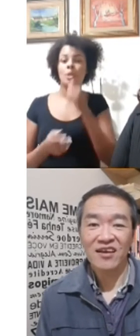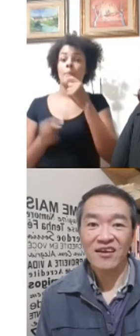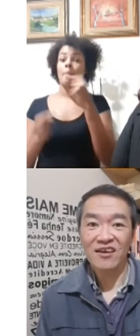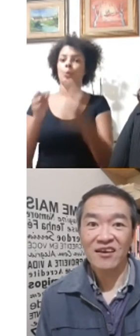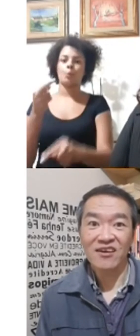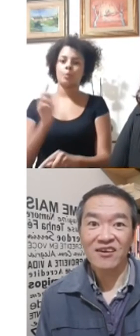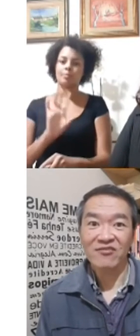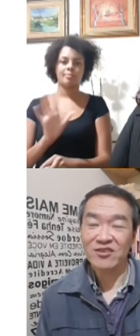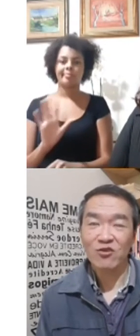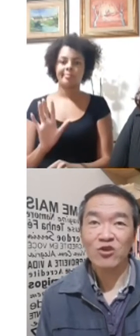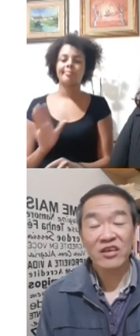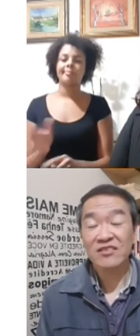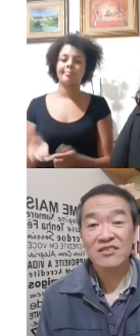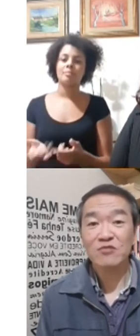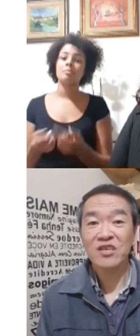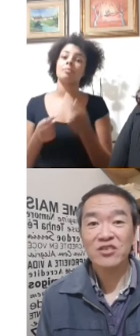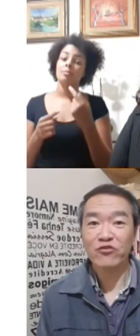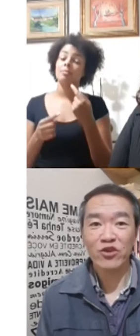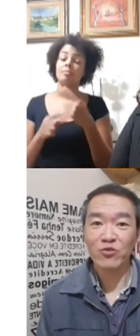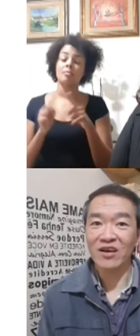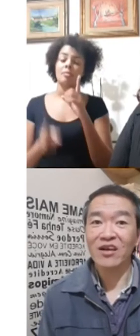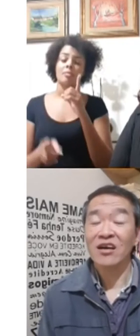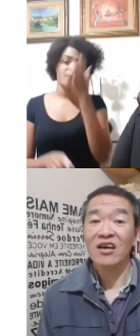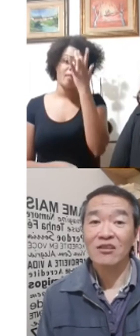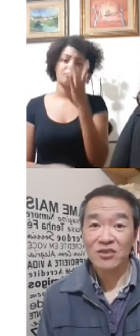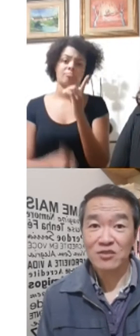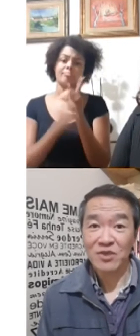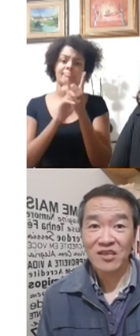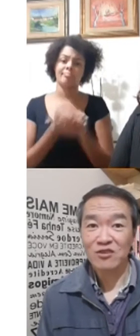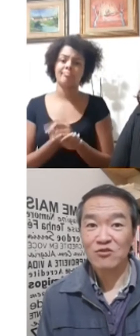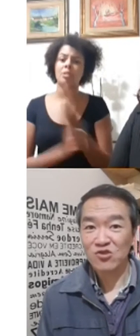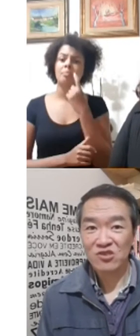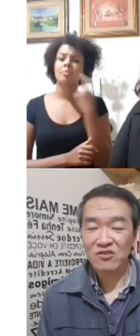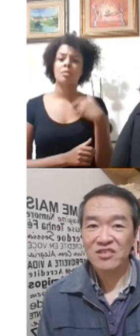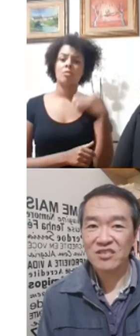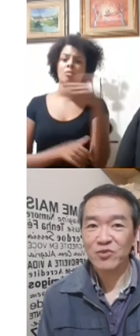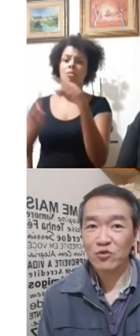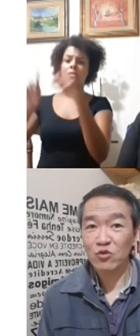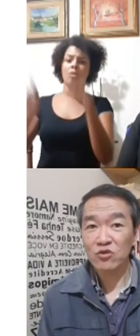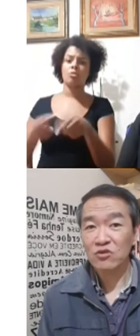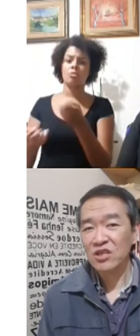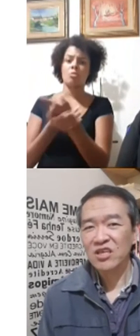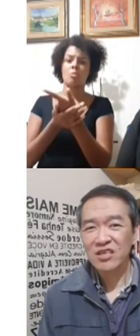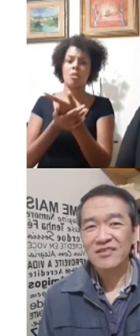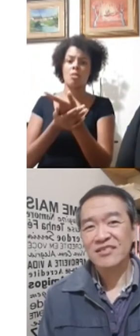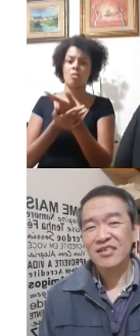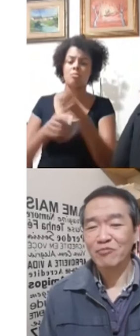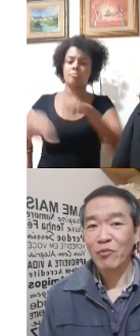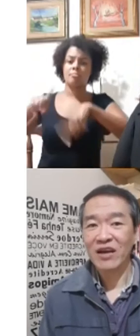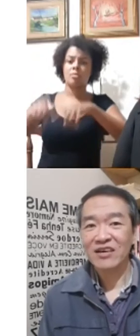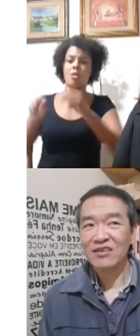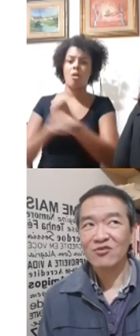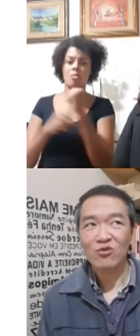mas você encontra. Recentemente eu fui numa loja de material de construção e tinha o produto e